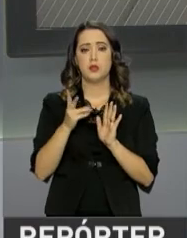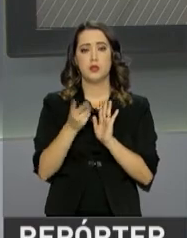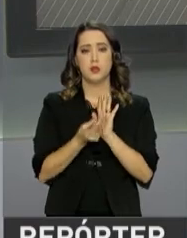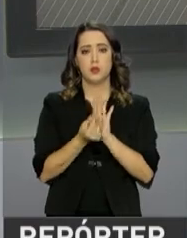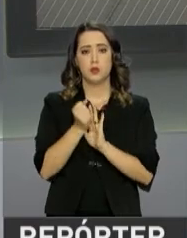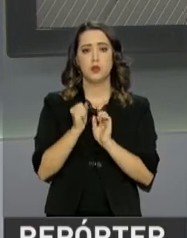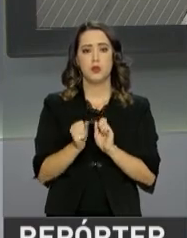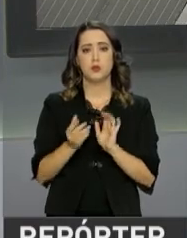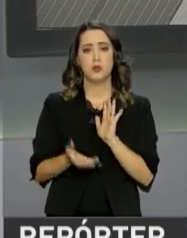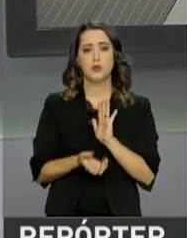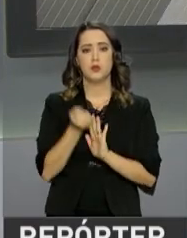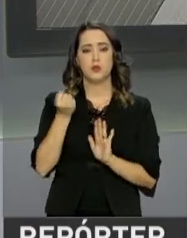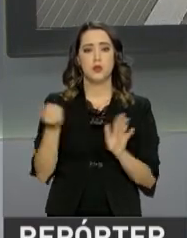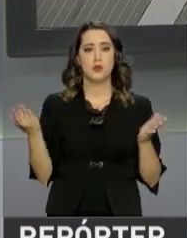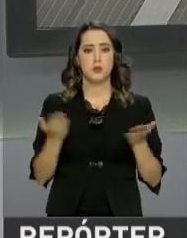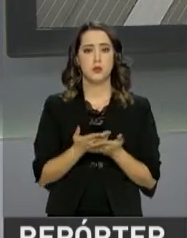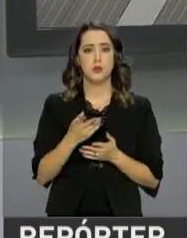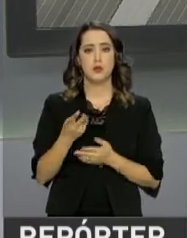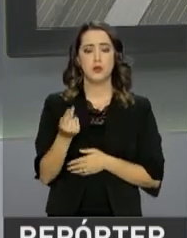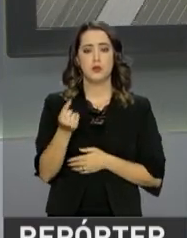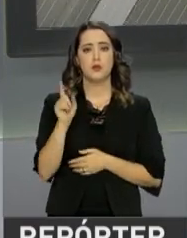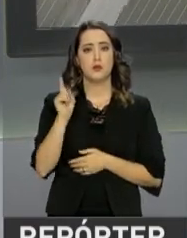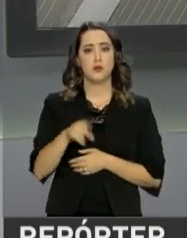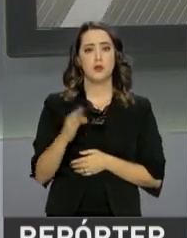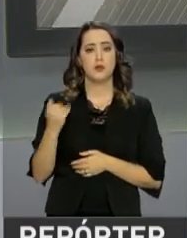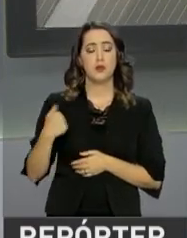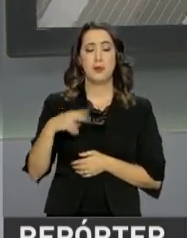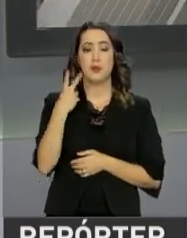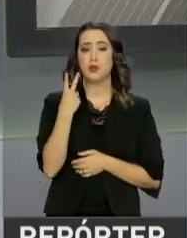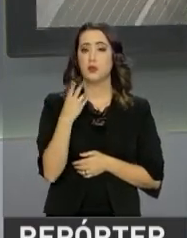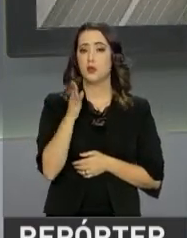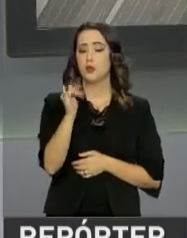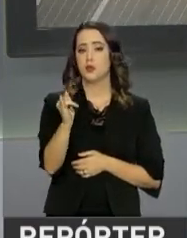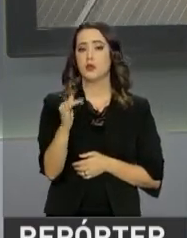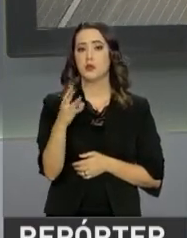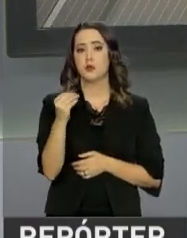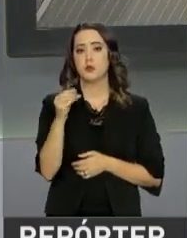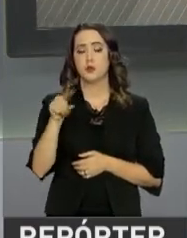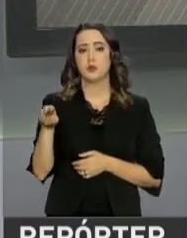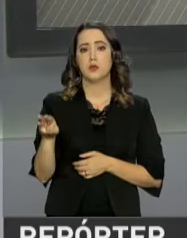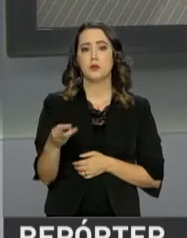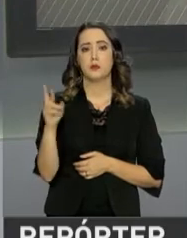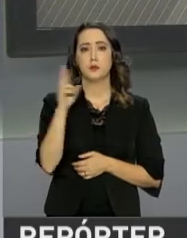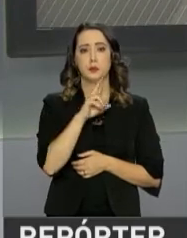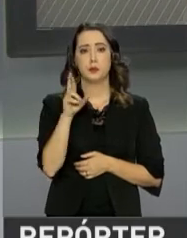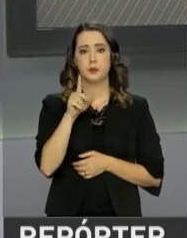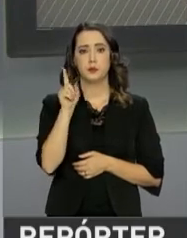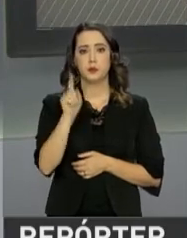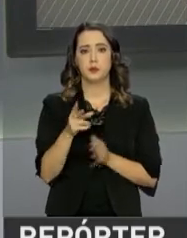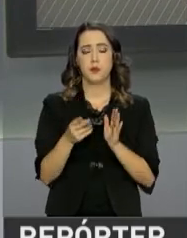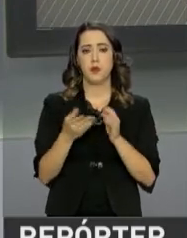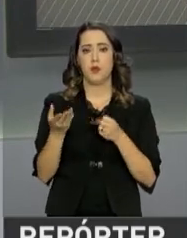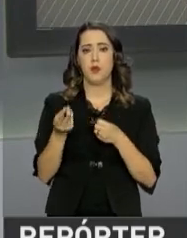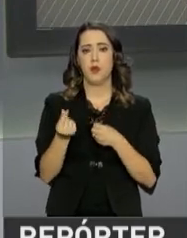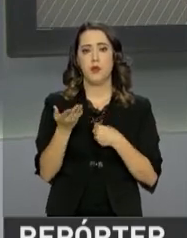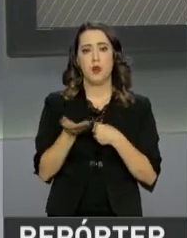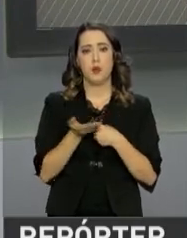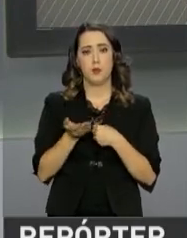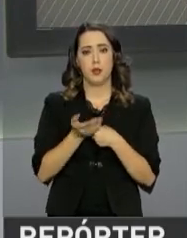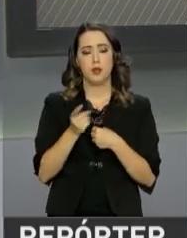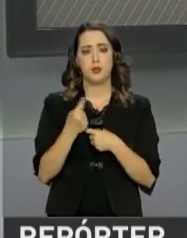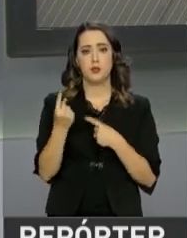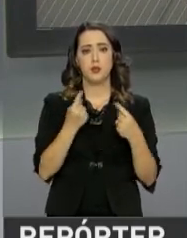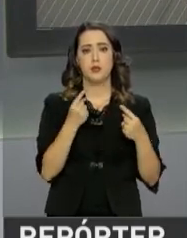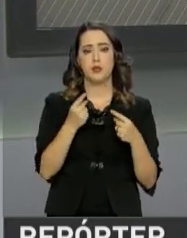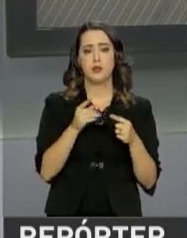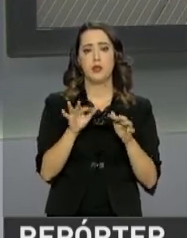de hoje o valor repassado é de mais de 2 milhões e 400 milhões de reais o valor médio do benefício para